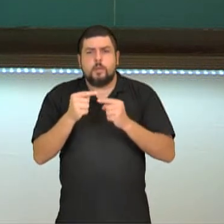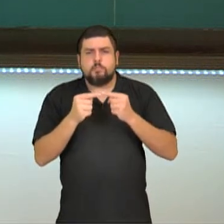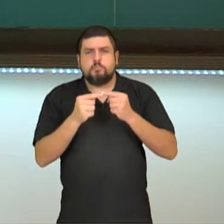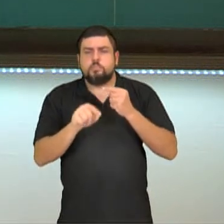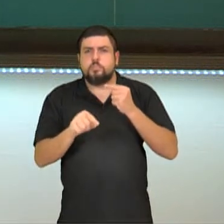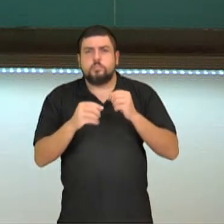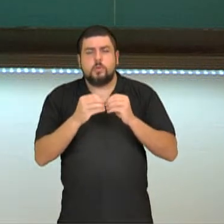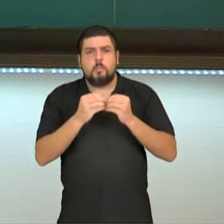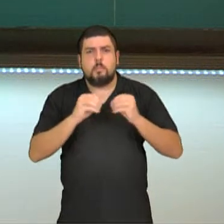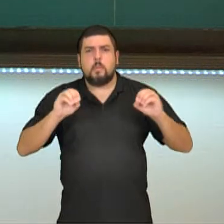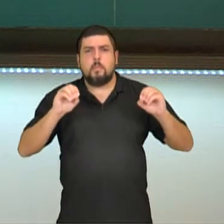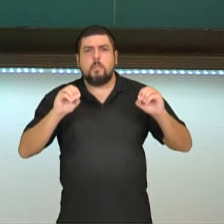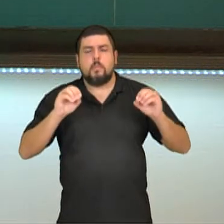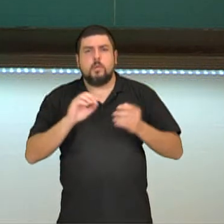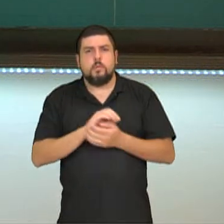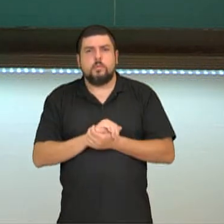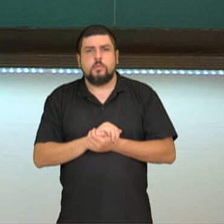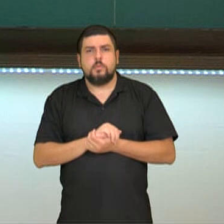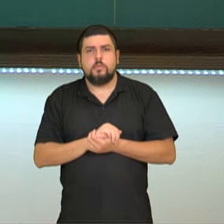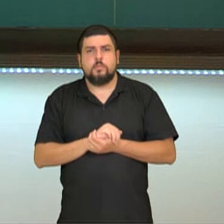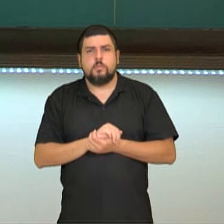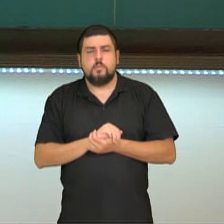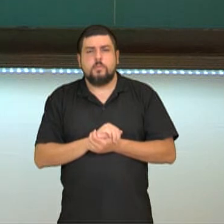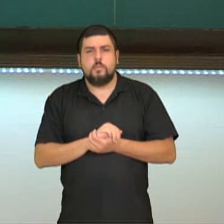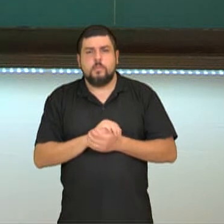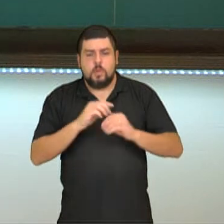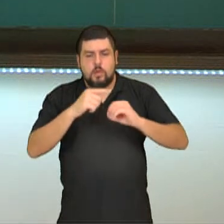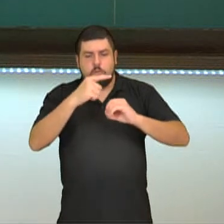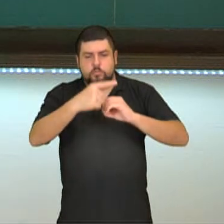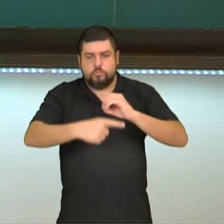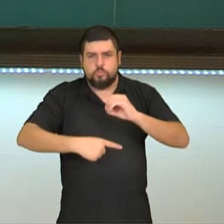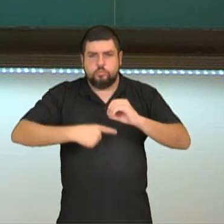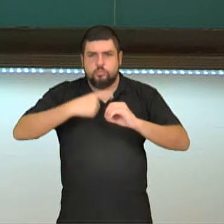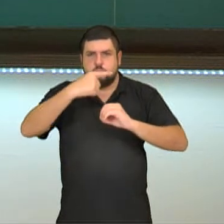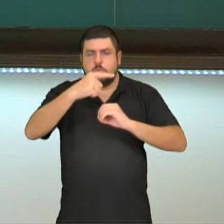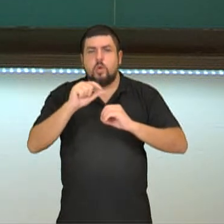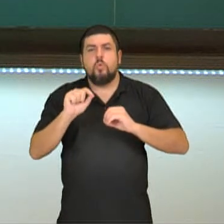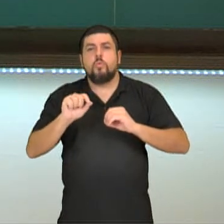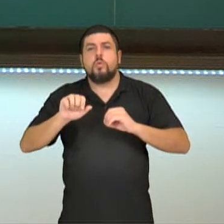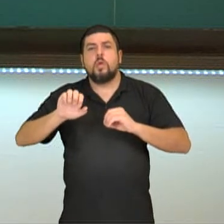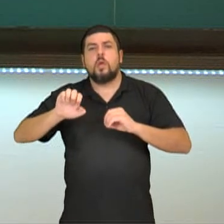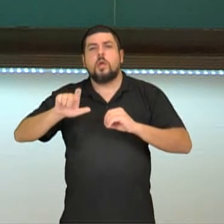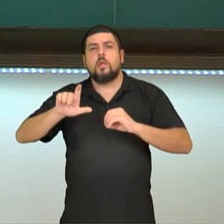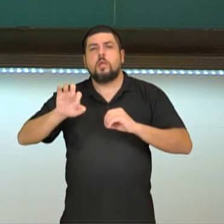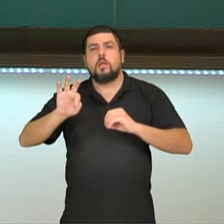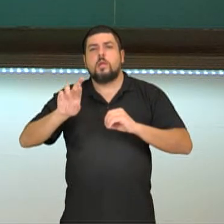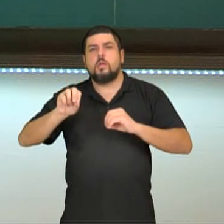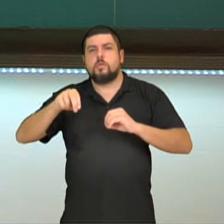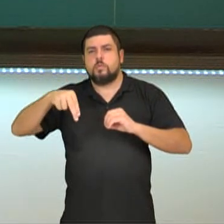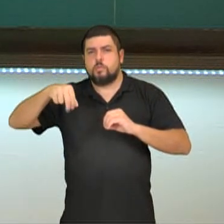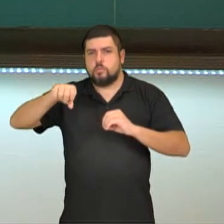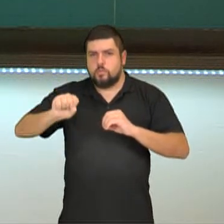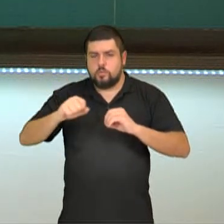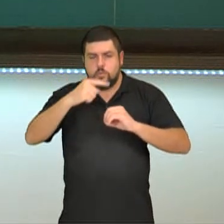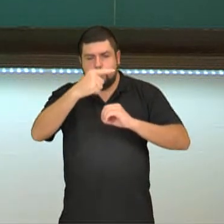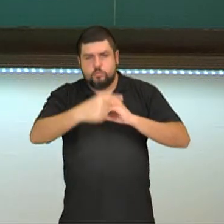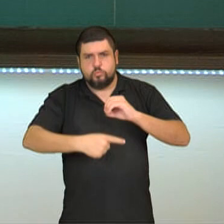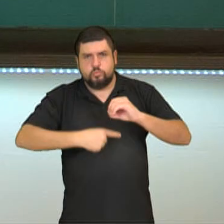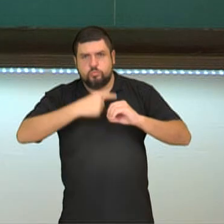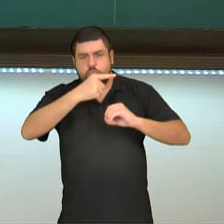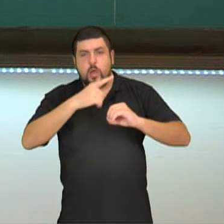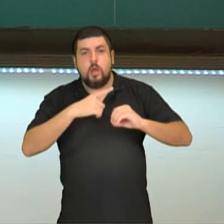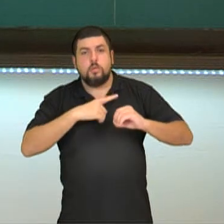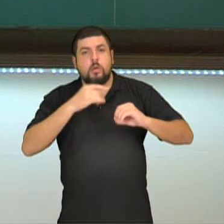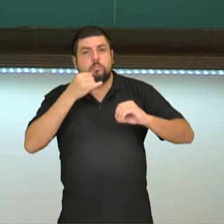né? Já os elétrons ficam aqui ao redor, na eletrosfera. E esses elétrons têm níveis de energia, conforme